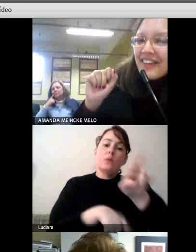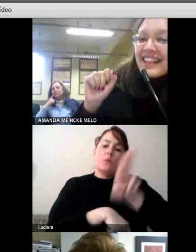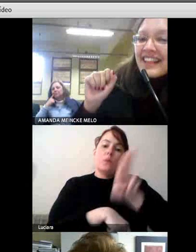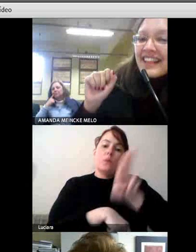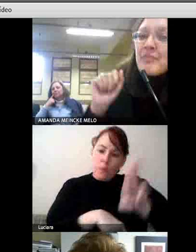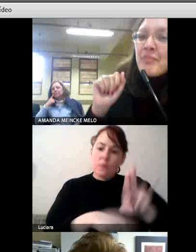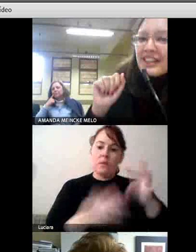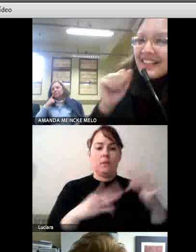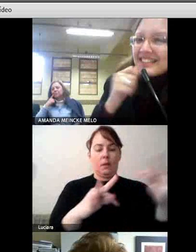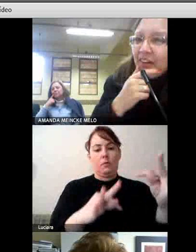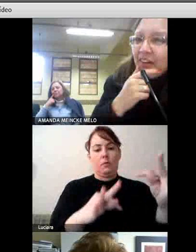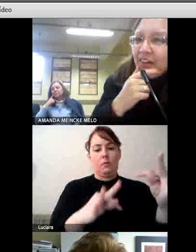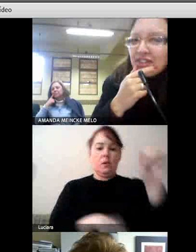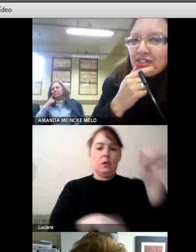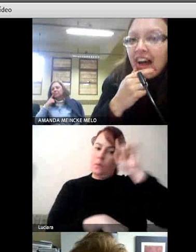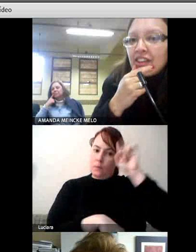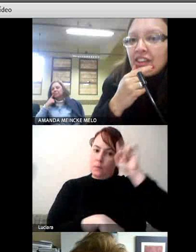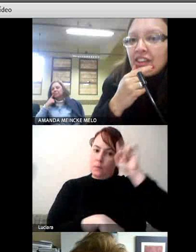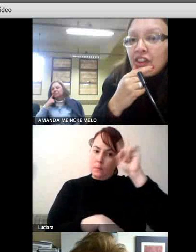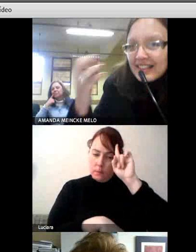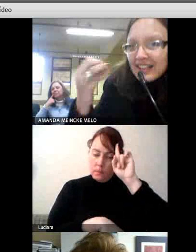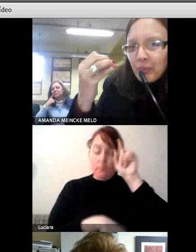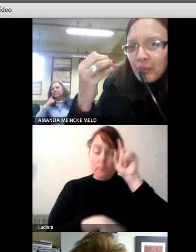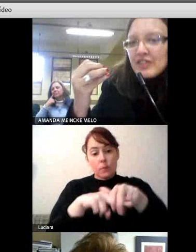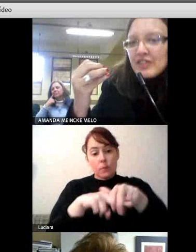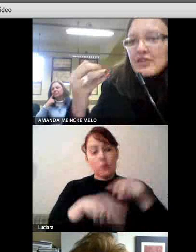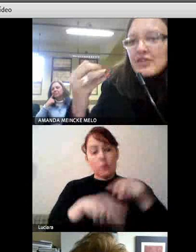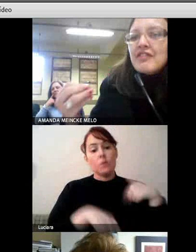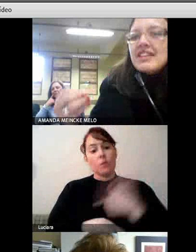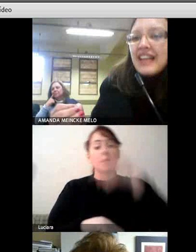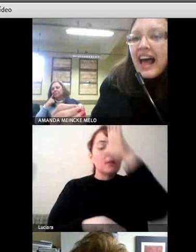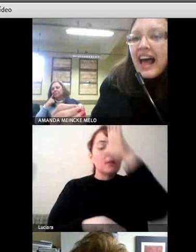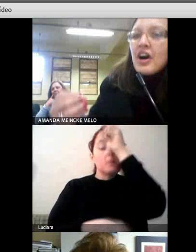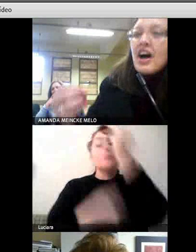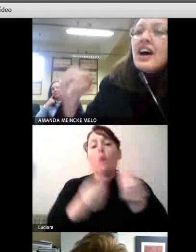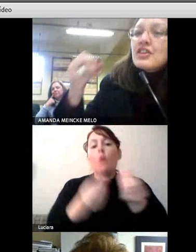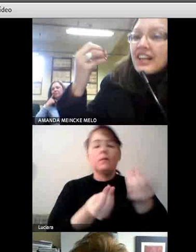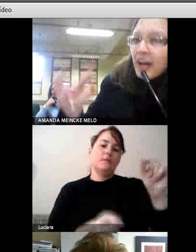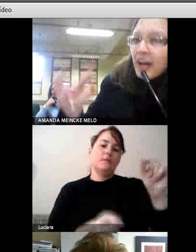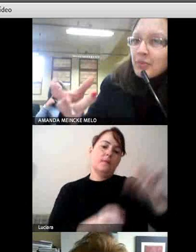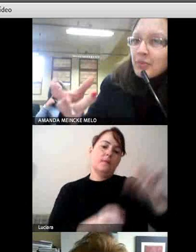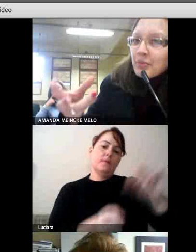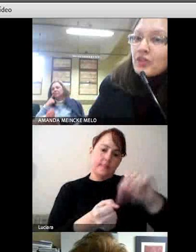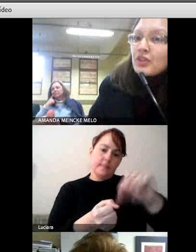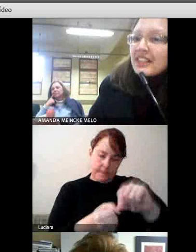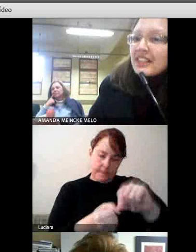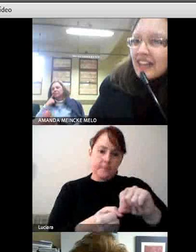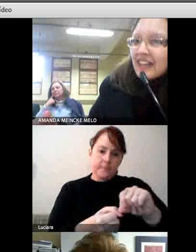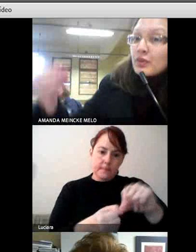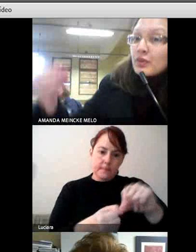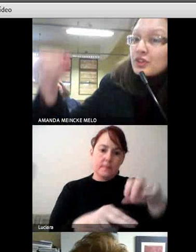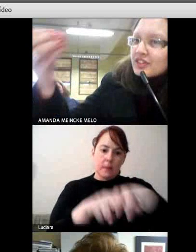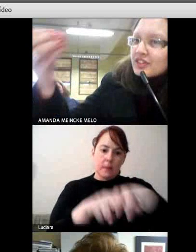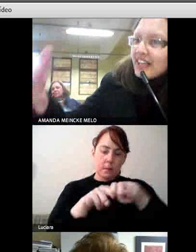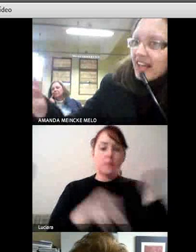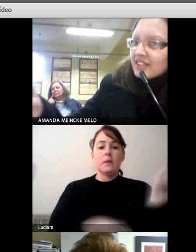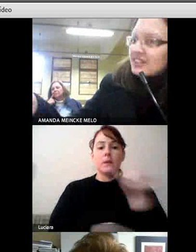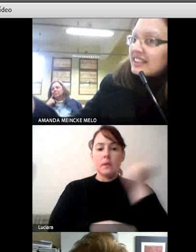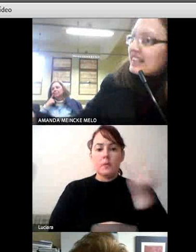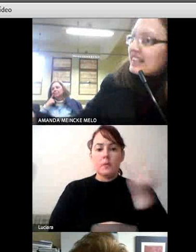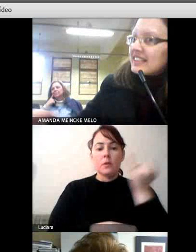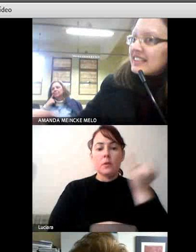E daí a importância, eu acho, nossa como professor universitário, de criarmos oportunidades para os nossos